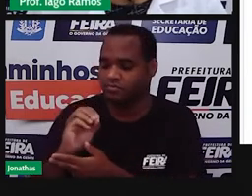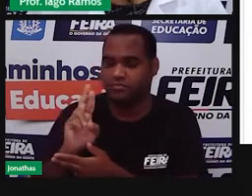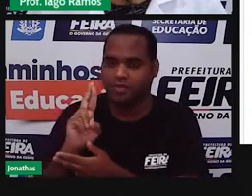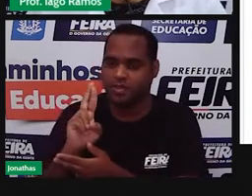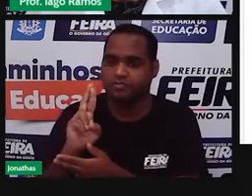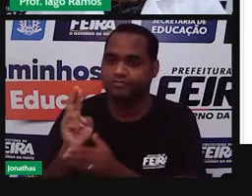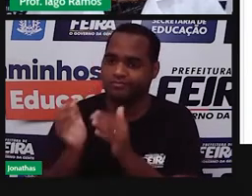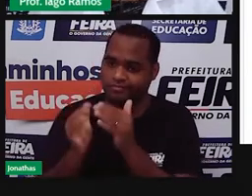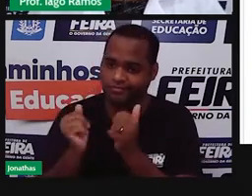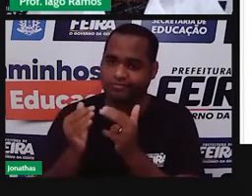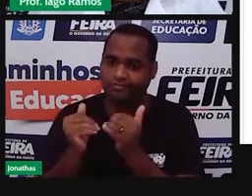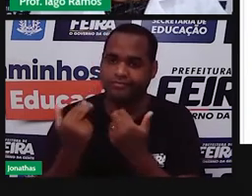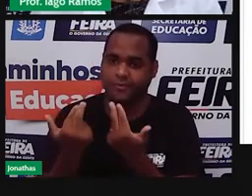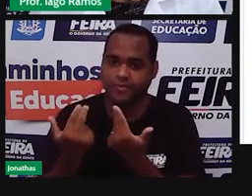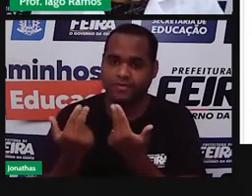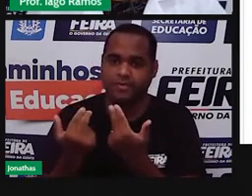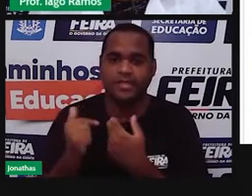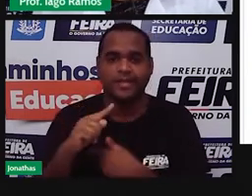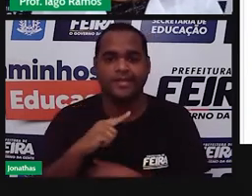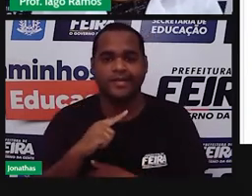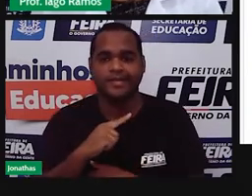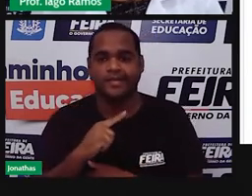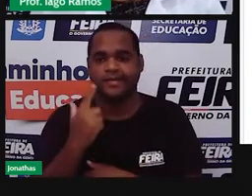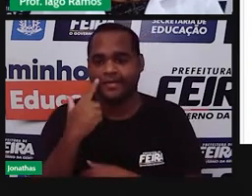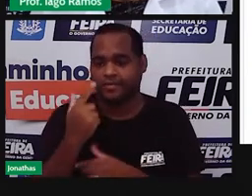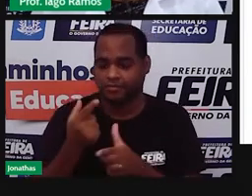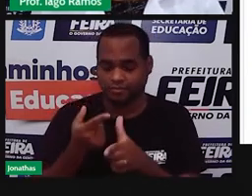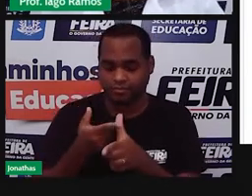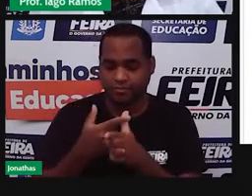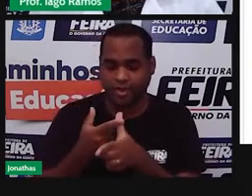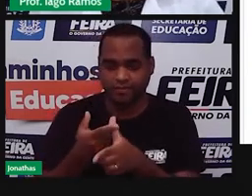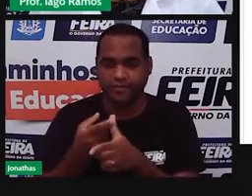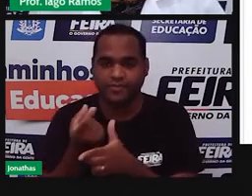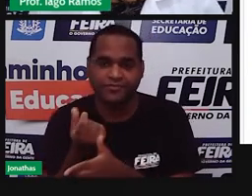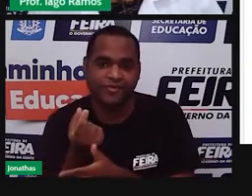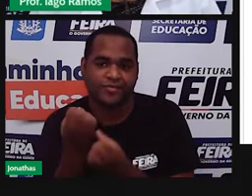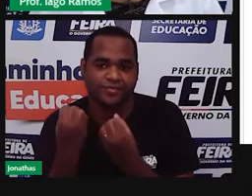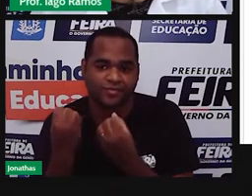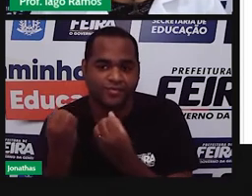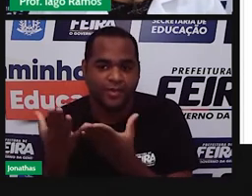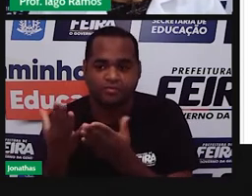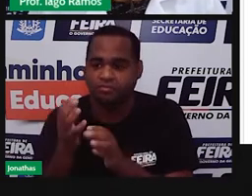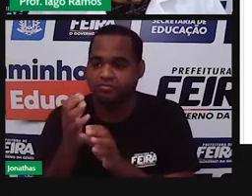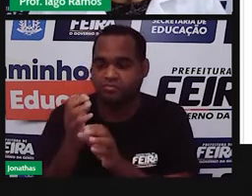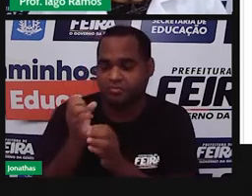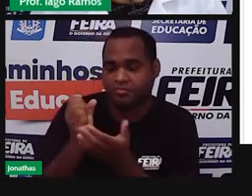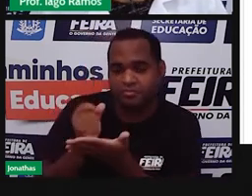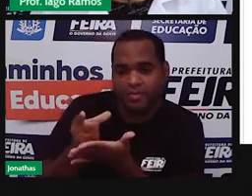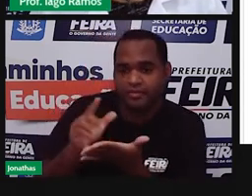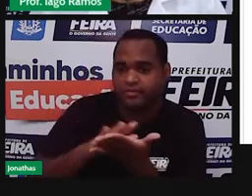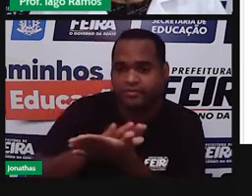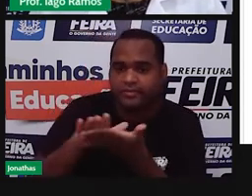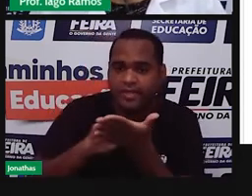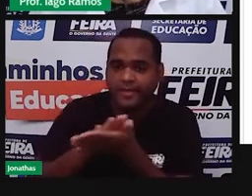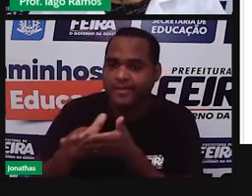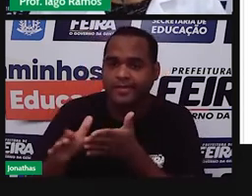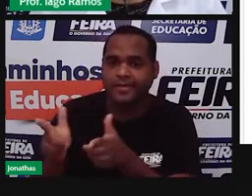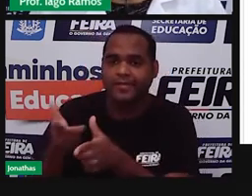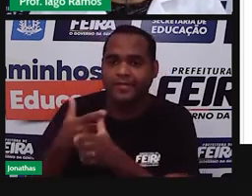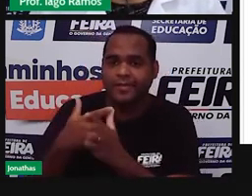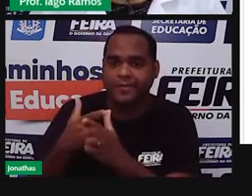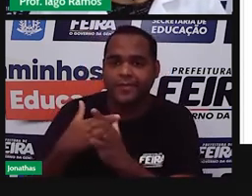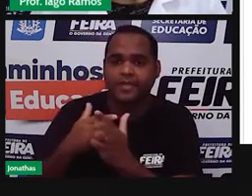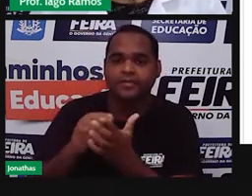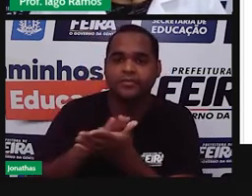R$ 30. Se eu ainda não devolvi o que peguei emprestado, qual é o total da minha